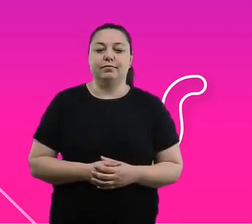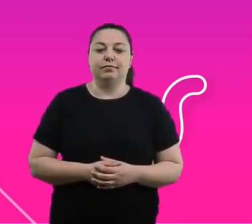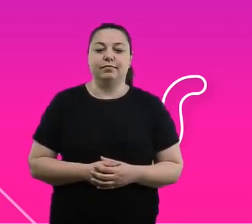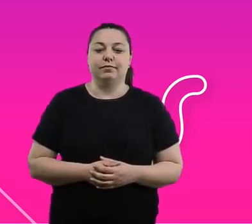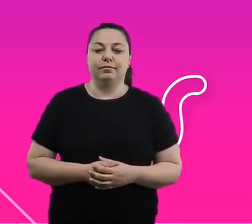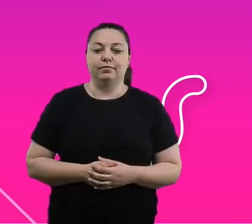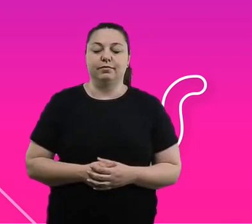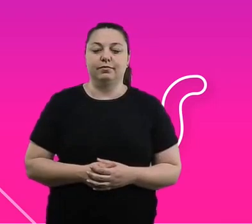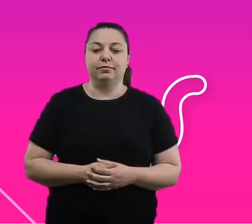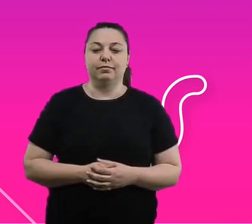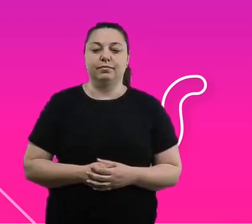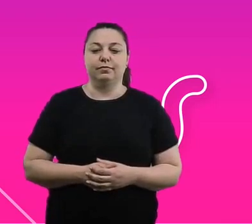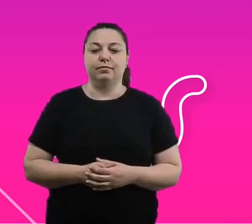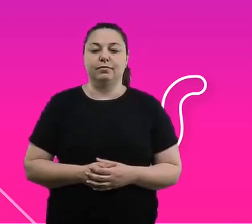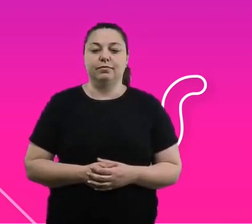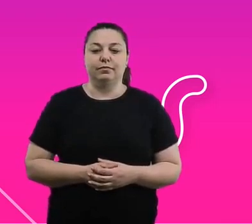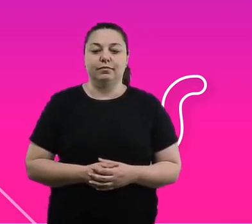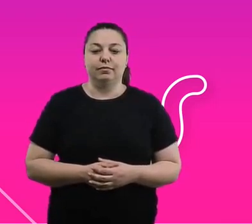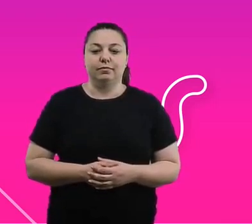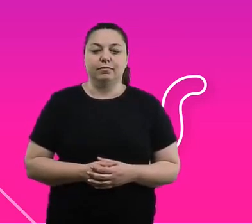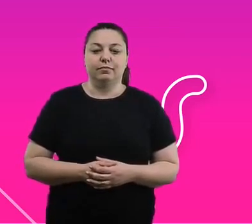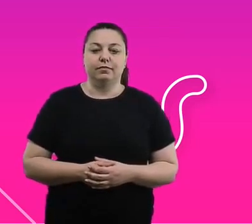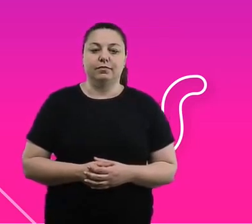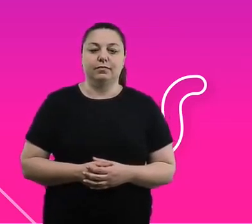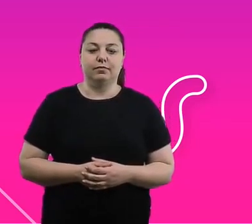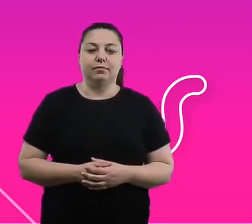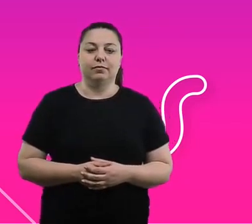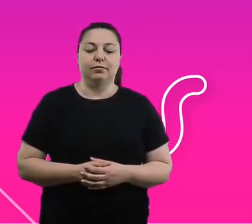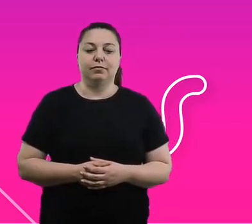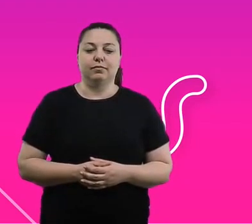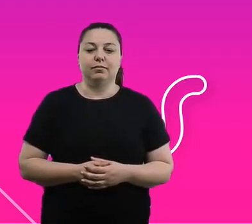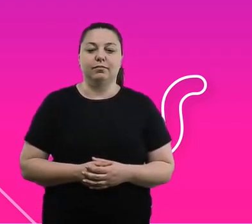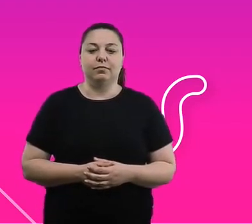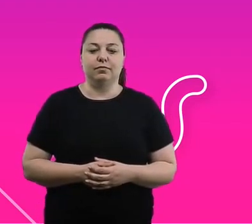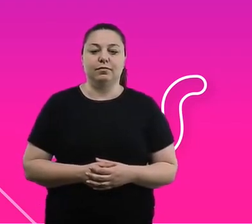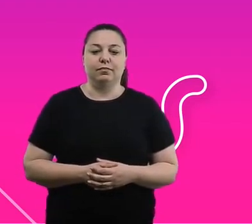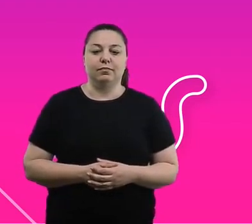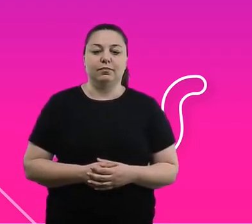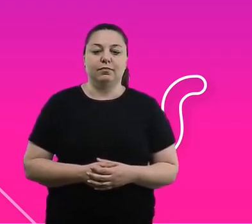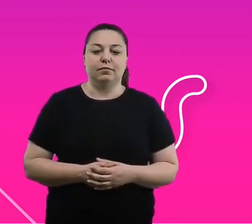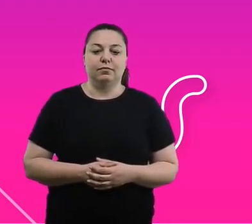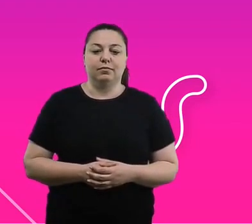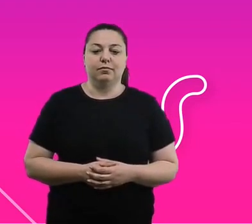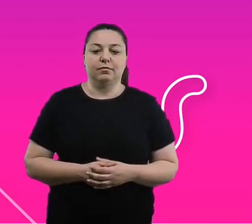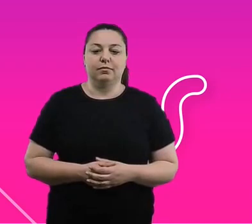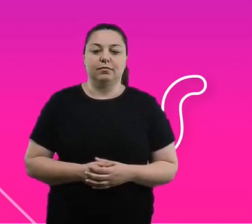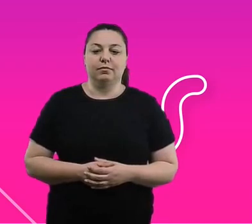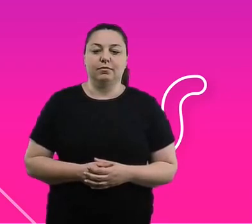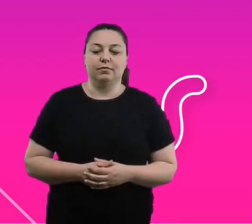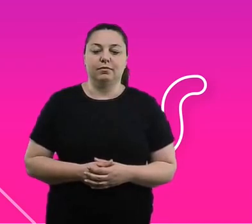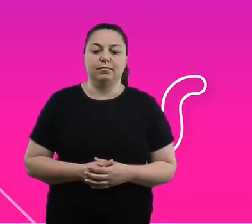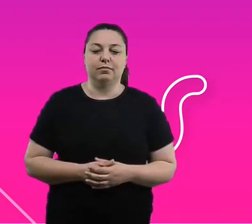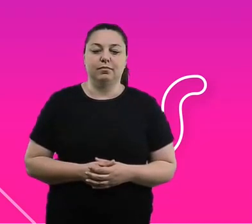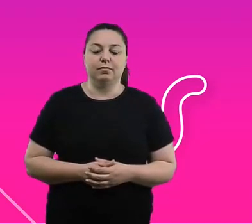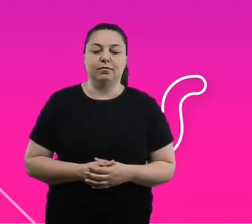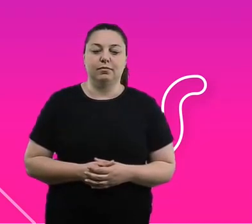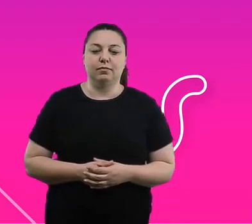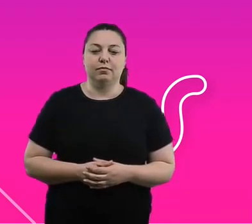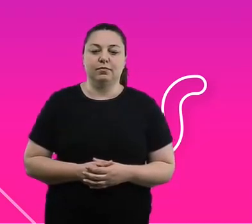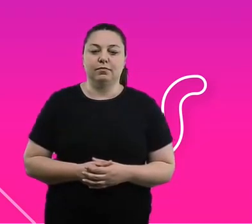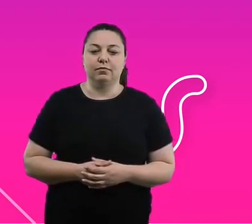manter, né? E aí quando você bate 2, a equipe inteira fala, mês que vem não pode bater 2, tem que ser 1,5, aí começa a aumentar essa régua aí,